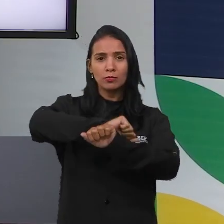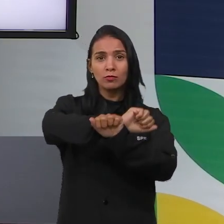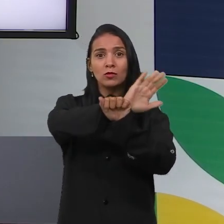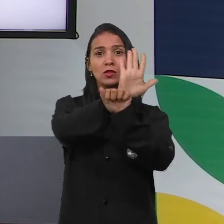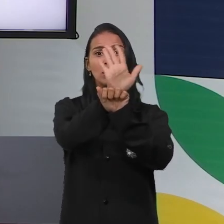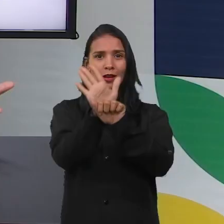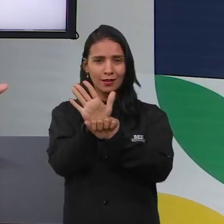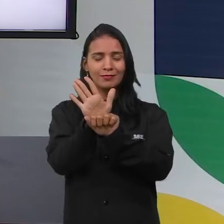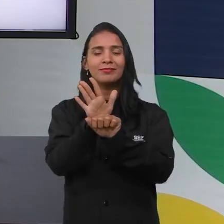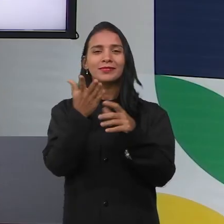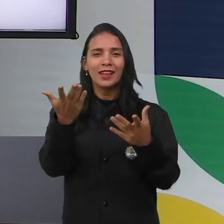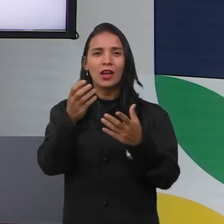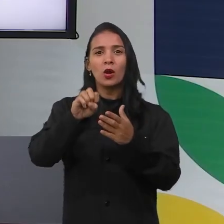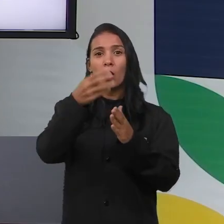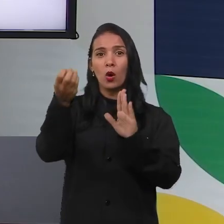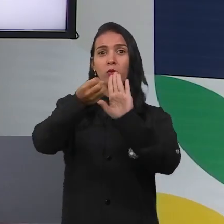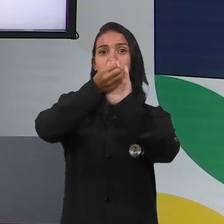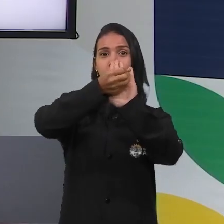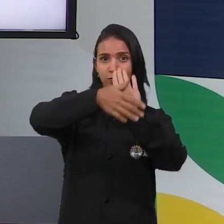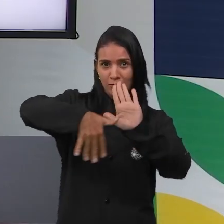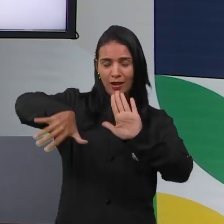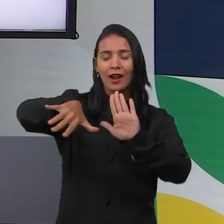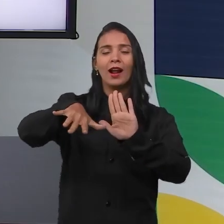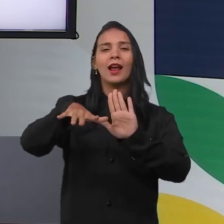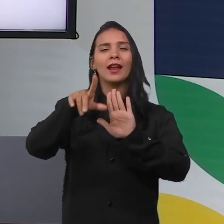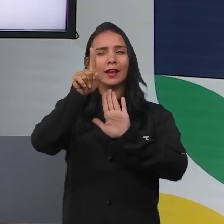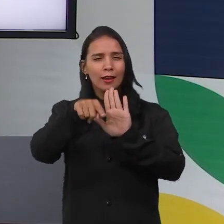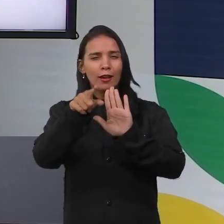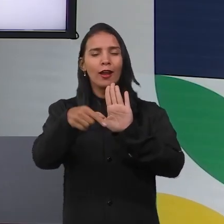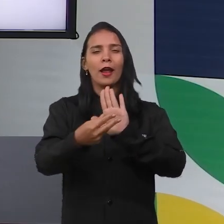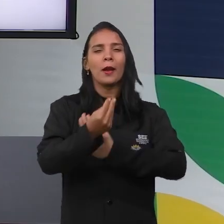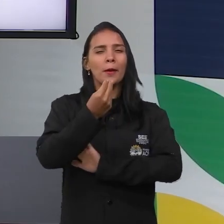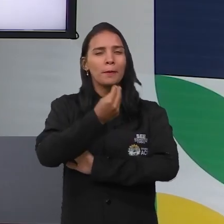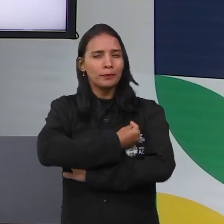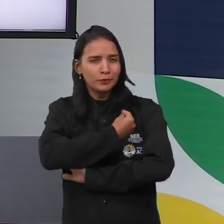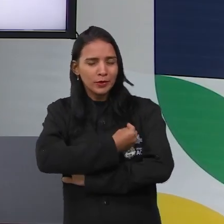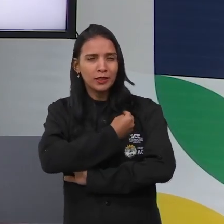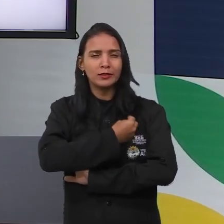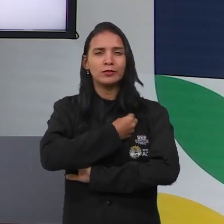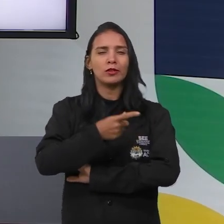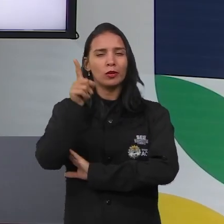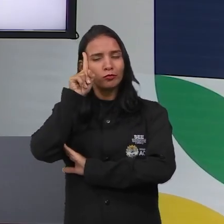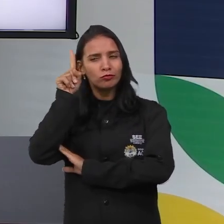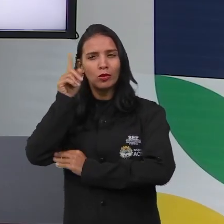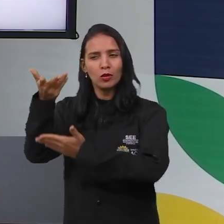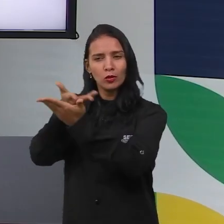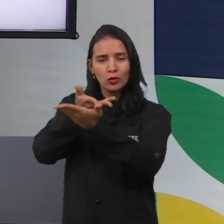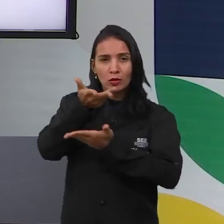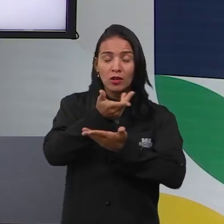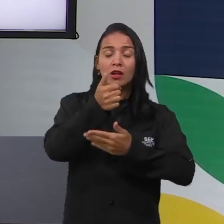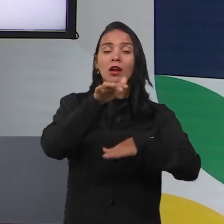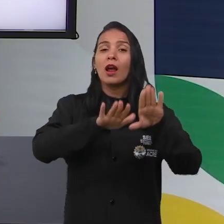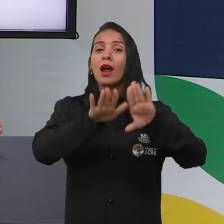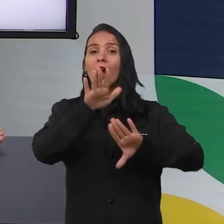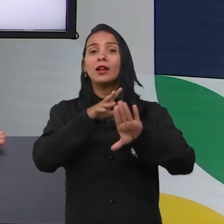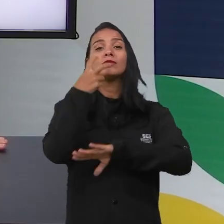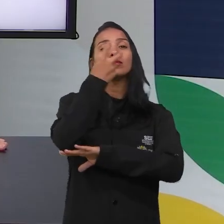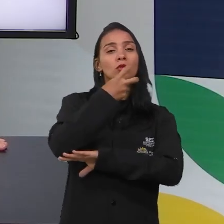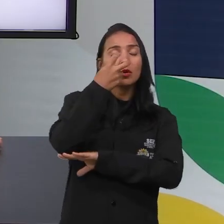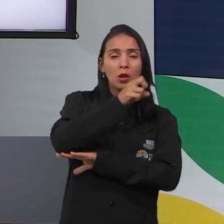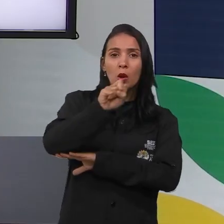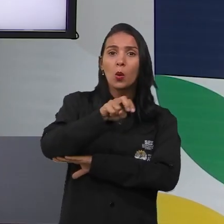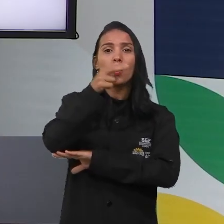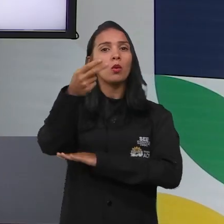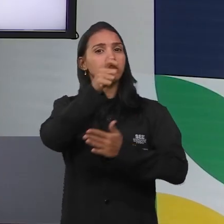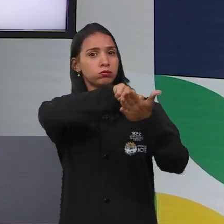observamos como as figuras de linguagem elas são presentes no nosso dia a dia, seja de forma oral, ou seja de forma